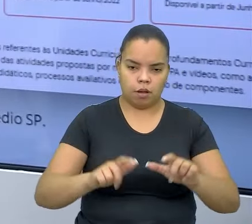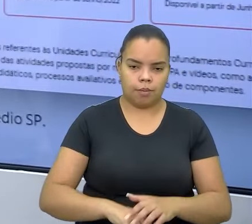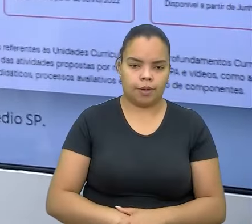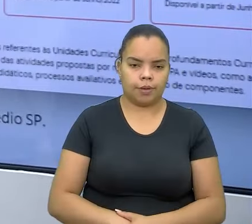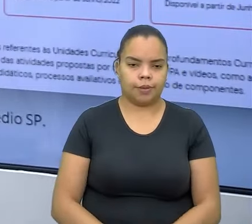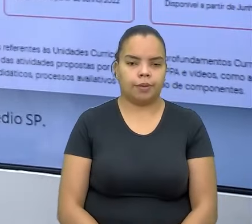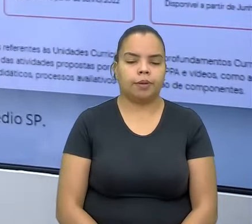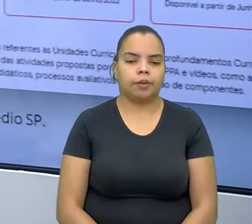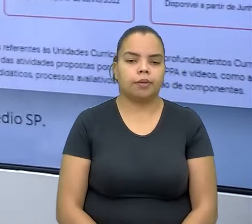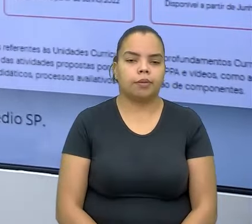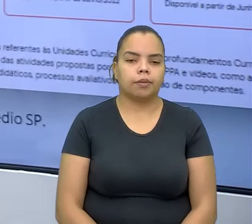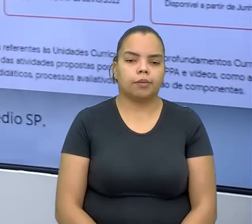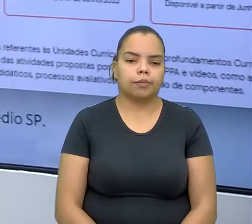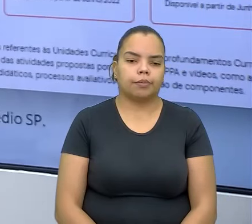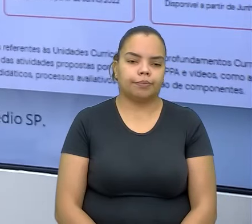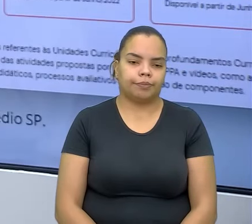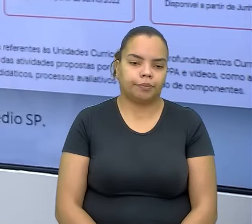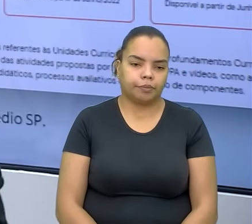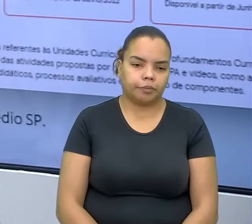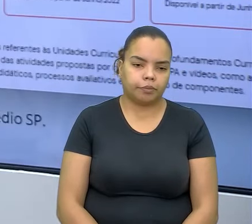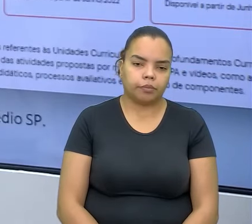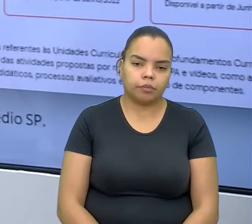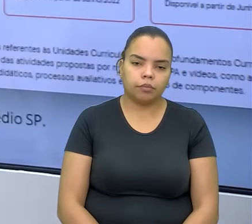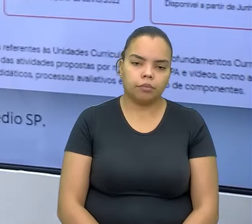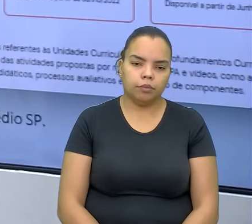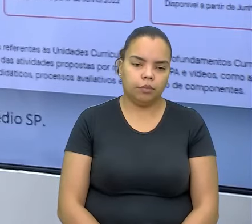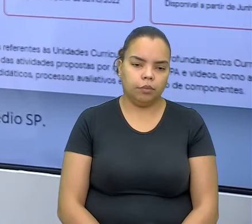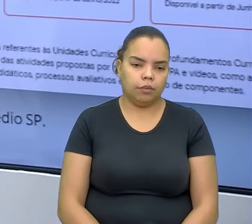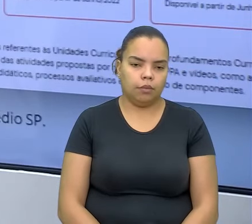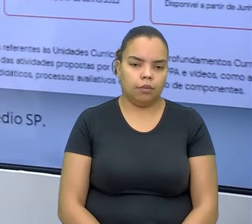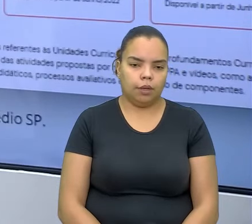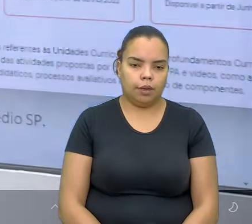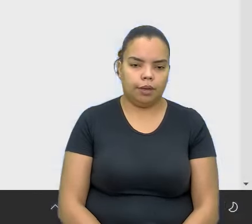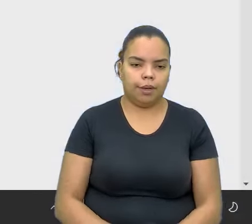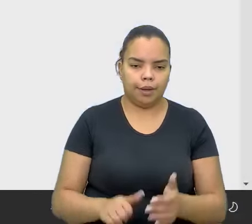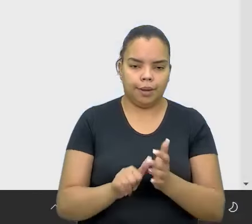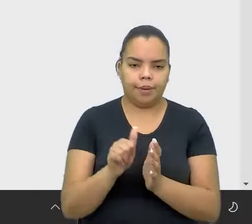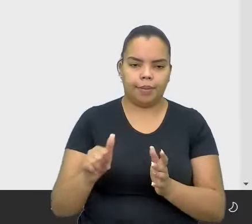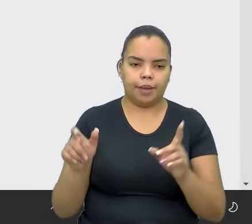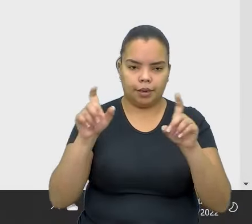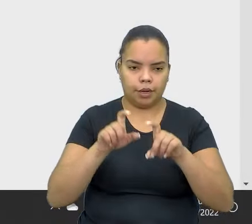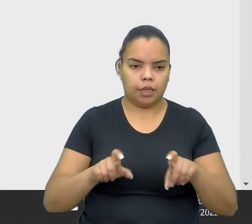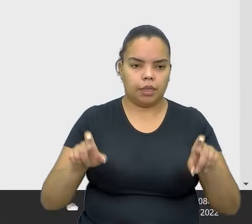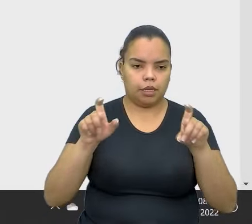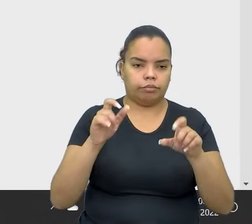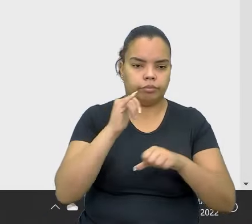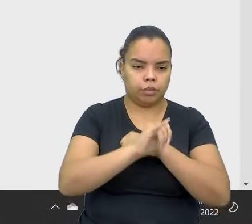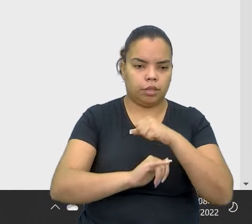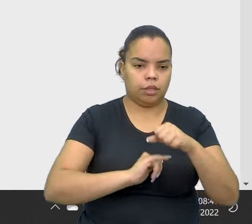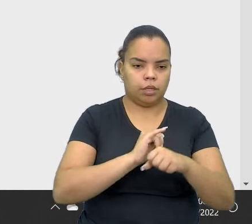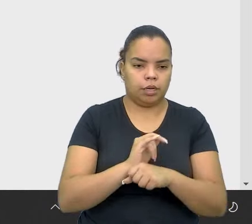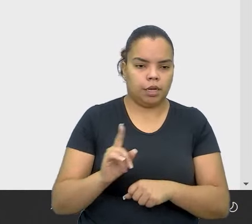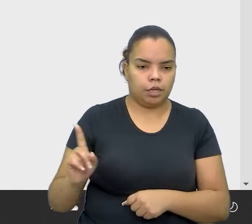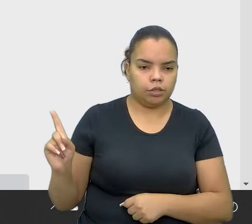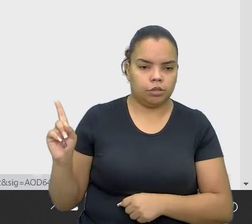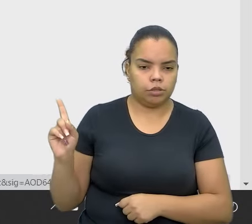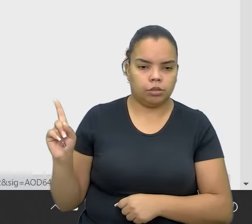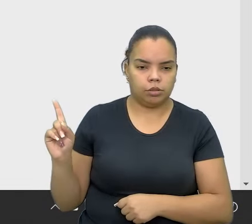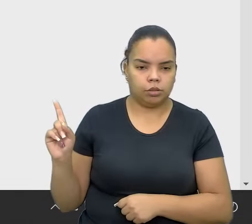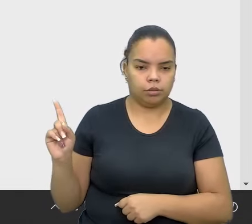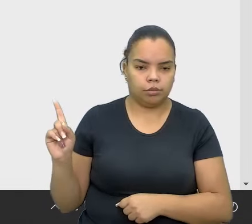vocês, tá bom, gente? Então, primeiro a gente vai jogar aqui na internet, vocês joguem no buscador de vocês